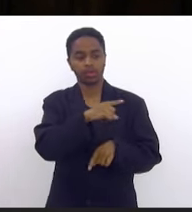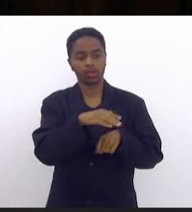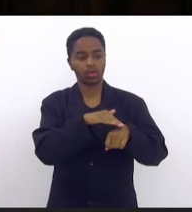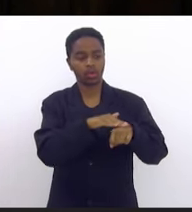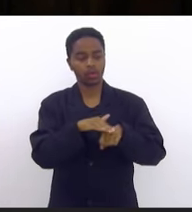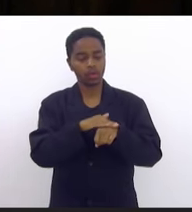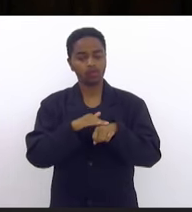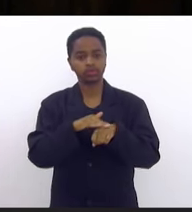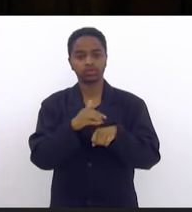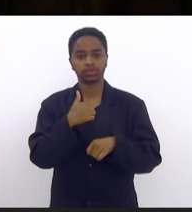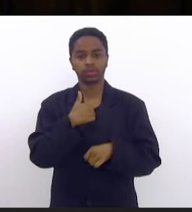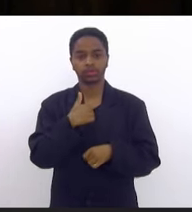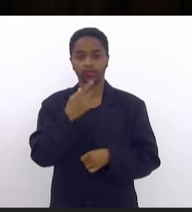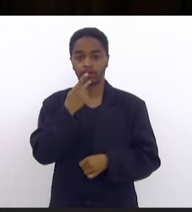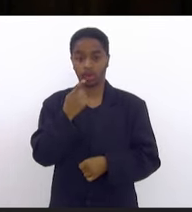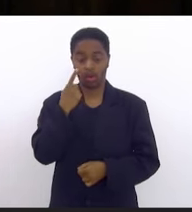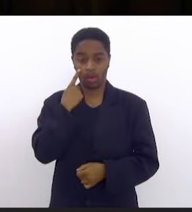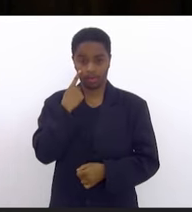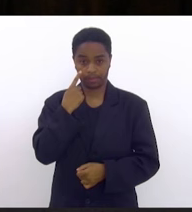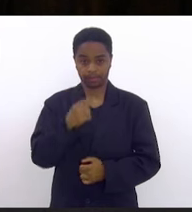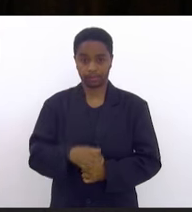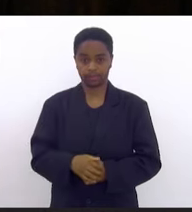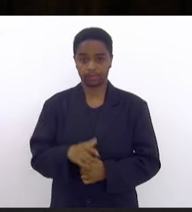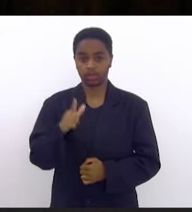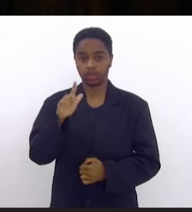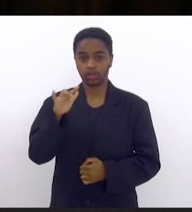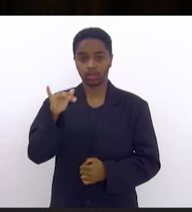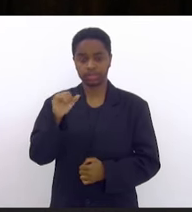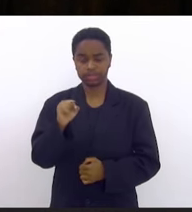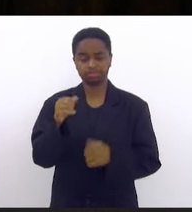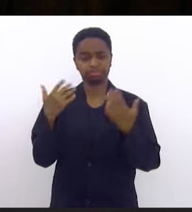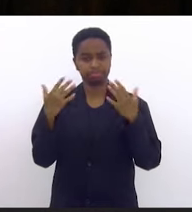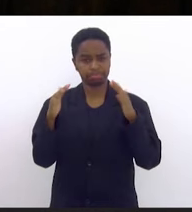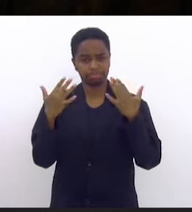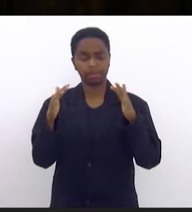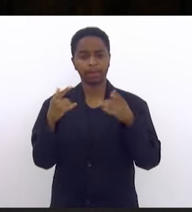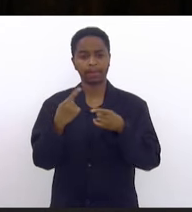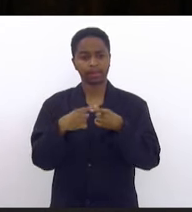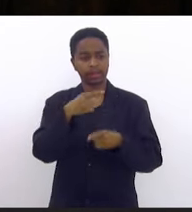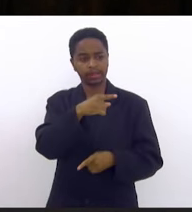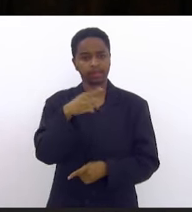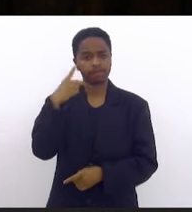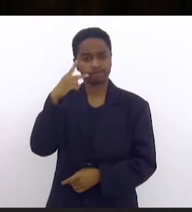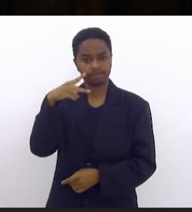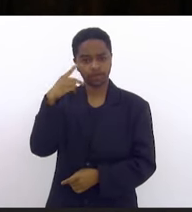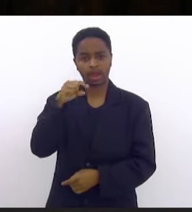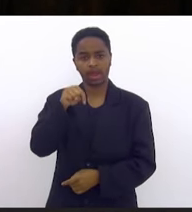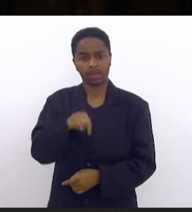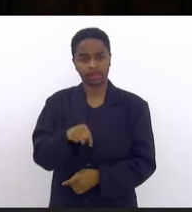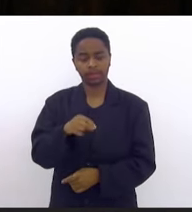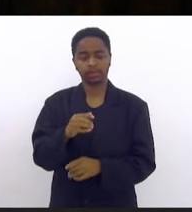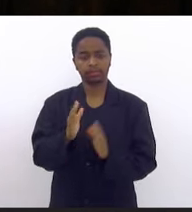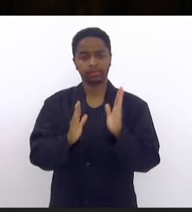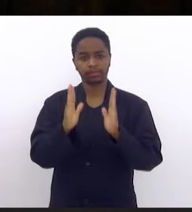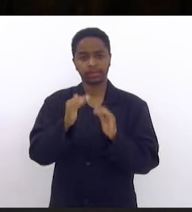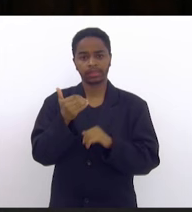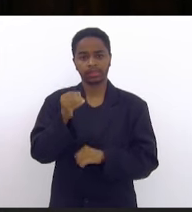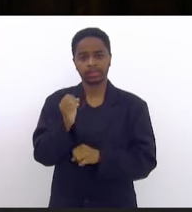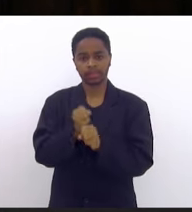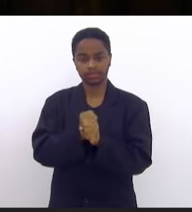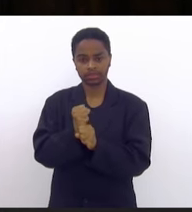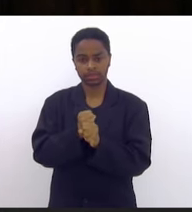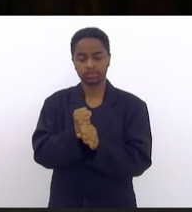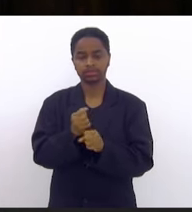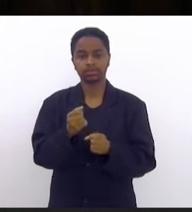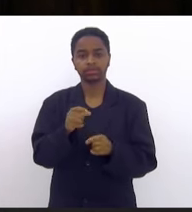Samuel, o Luiz Cláudio está de parabéns. Ele foi vereador aqui na capital durante 10 anos. E ele